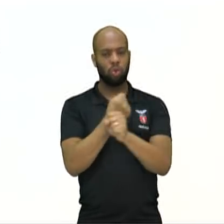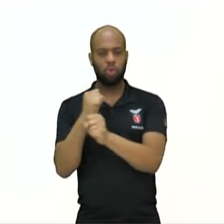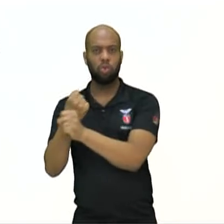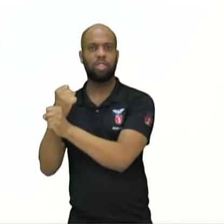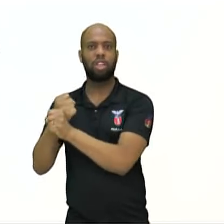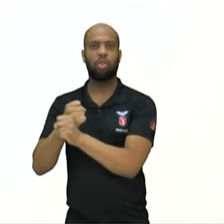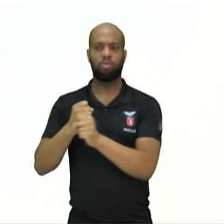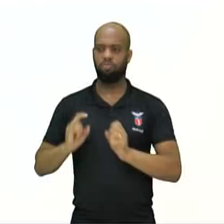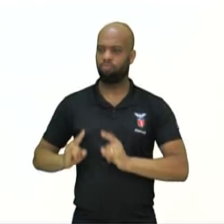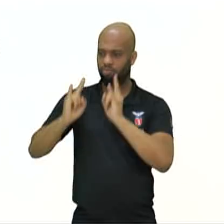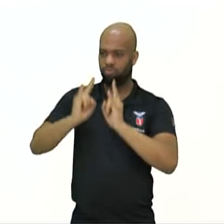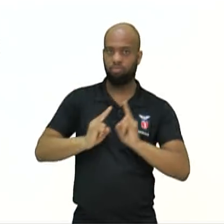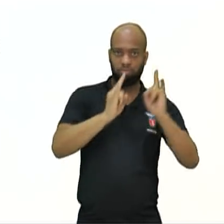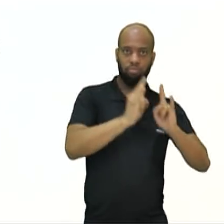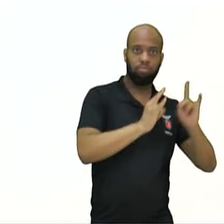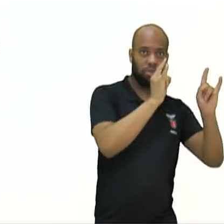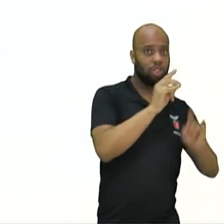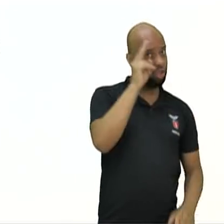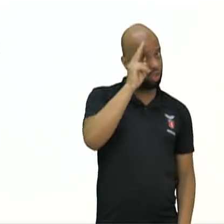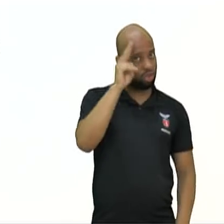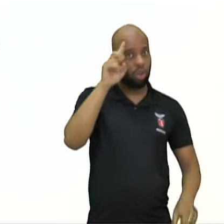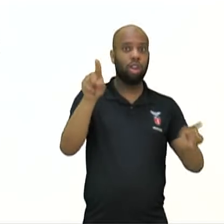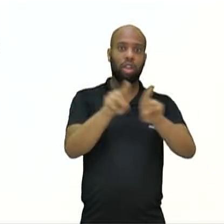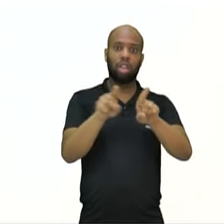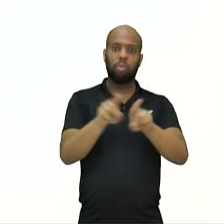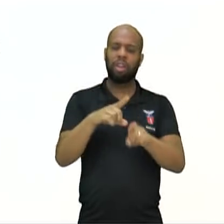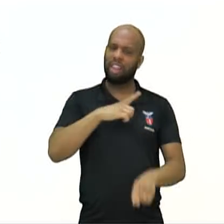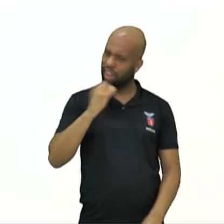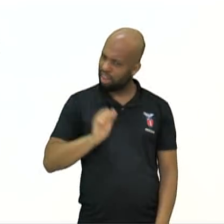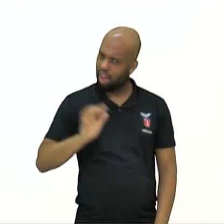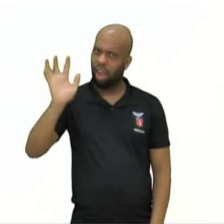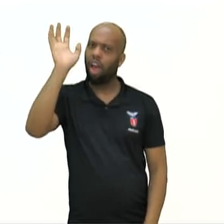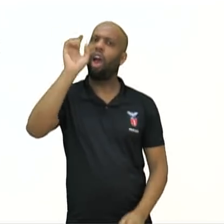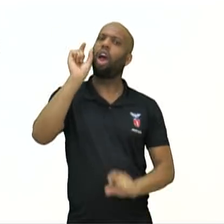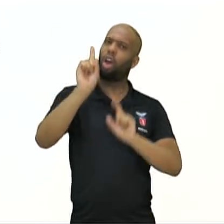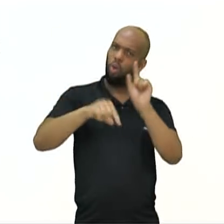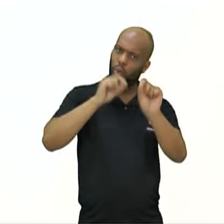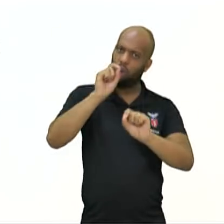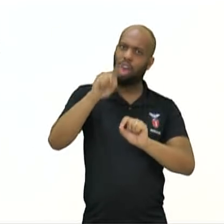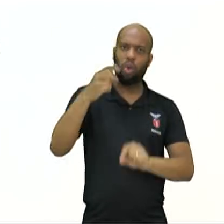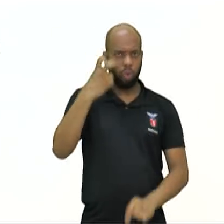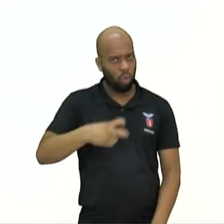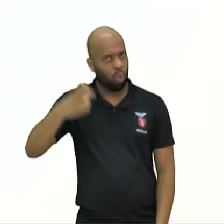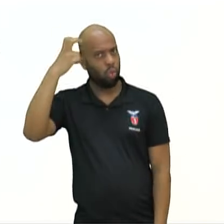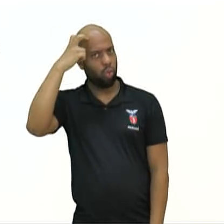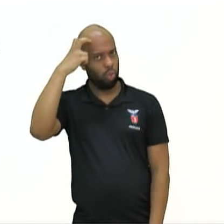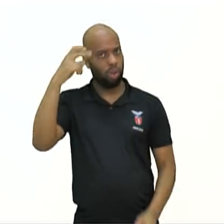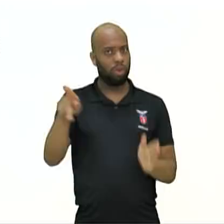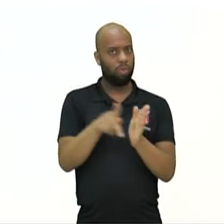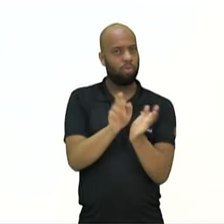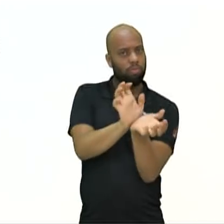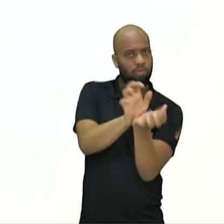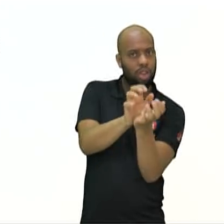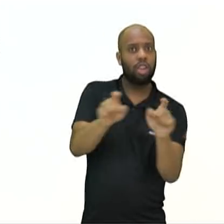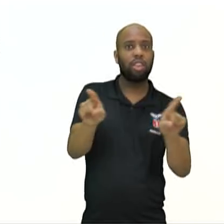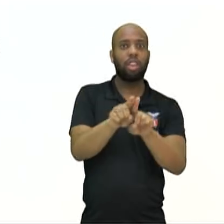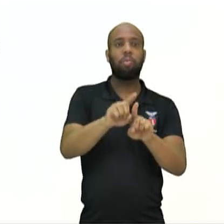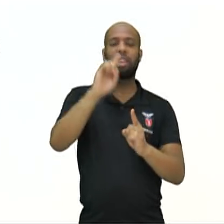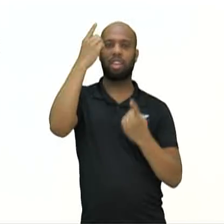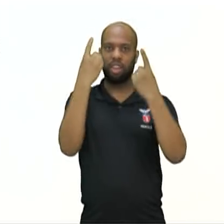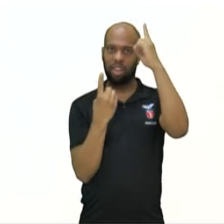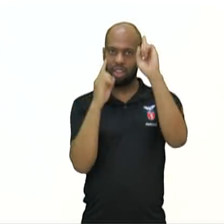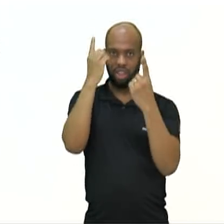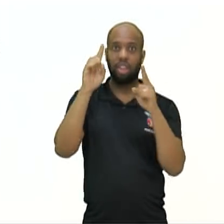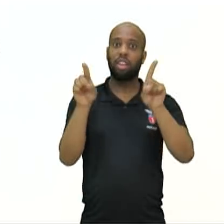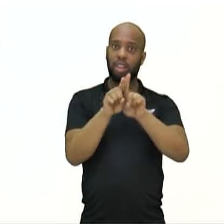construções históricas e a rica cultura pernambucana, como o frevo e o tradicional Carnaval de Olinda, que